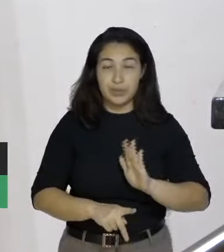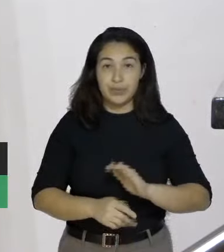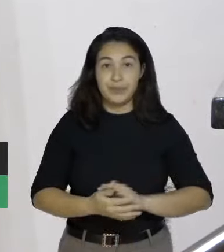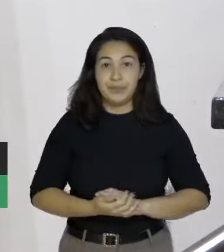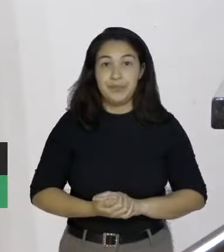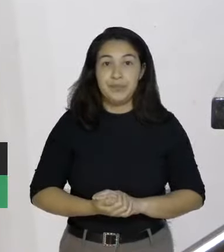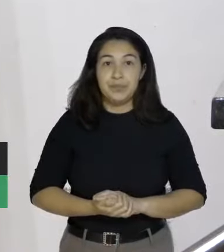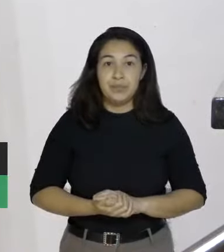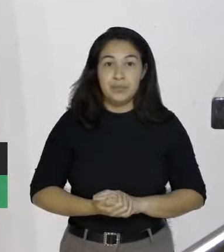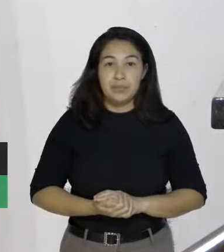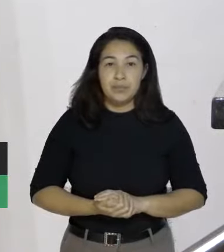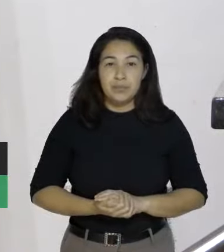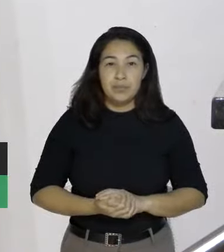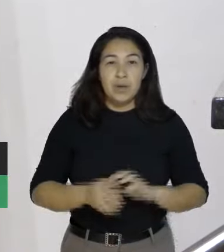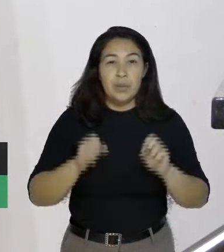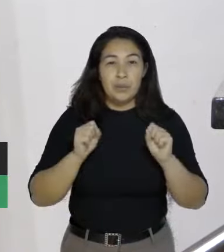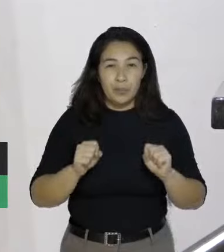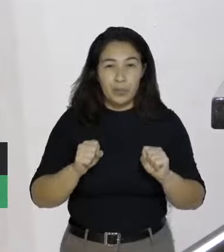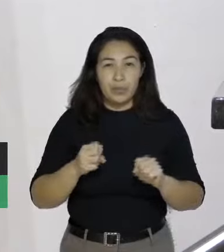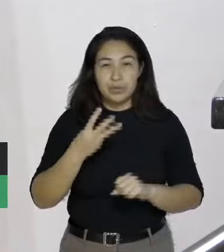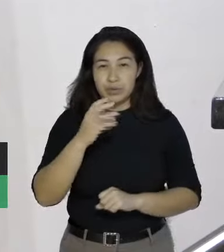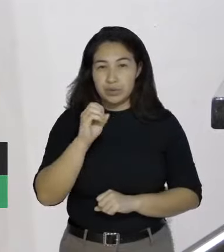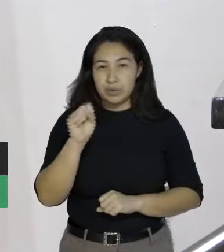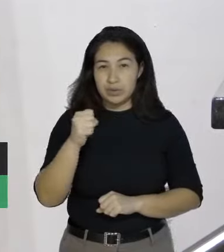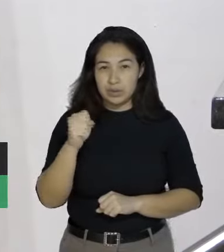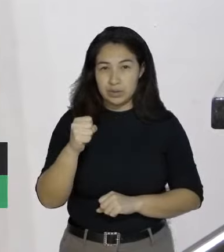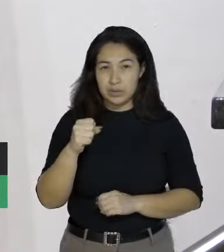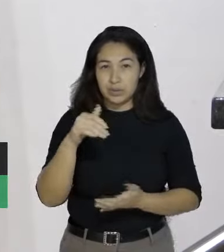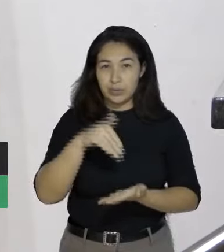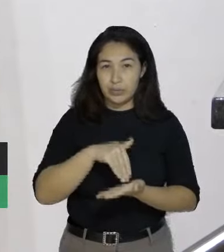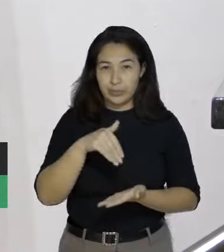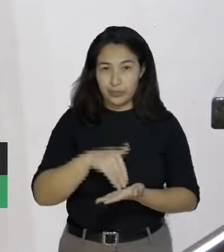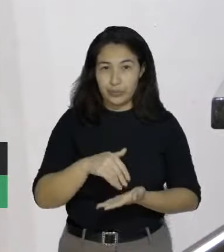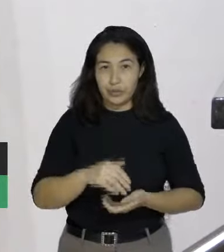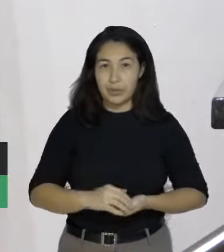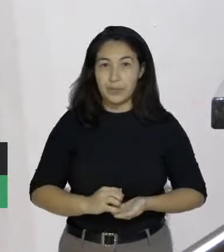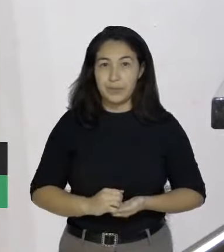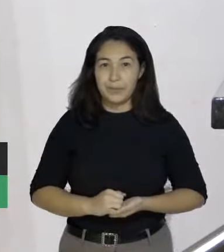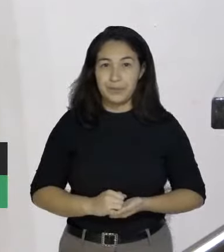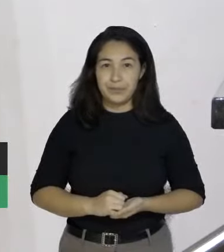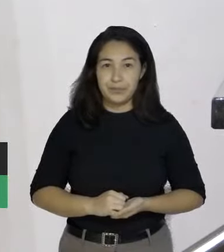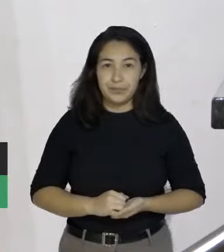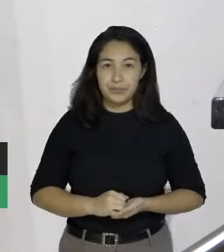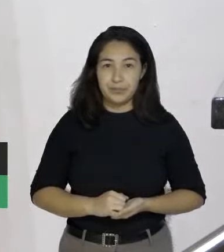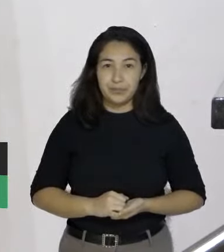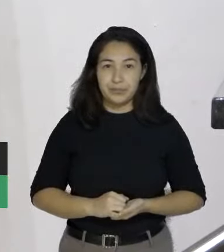termos senhor presidente o senhor me concede mais 30 segundos no final para eu abrir a palavra para Deputado jeremioto